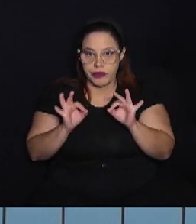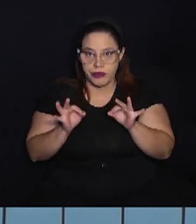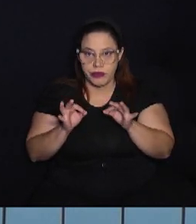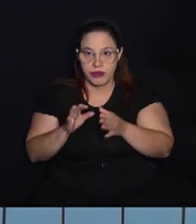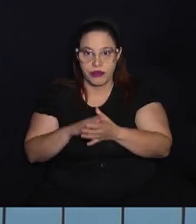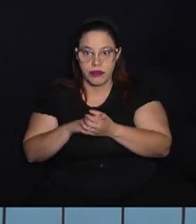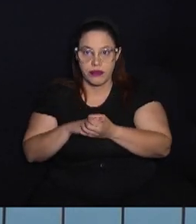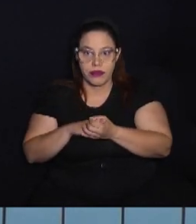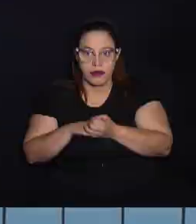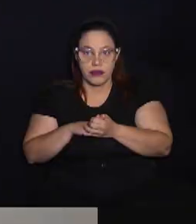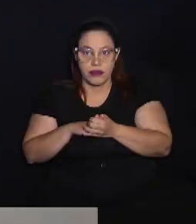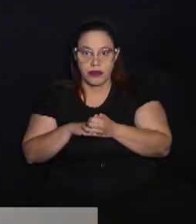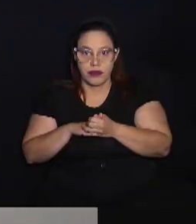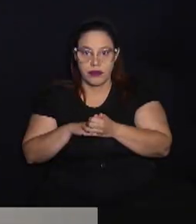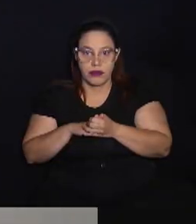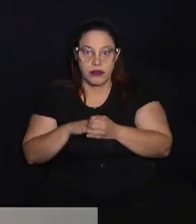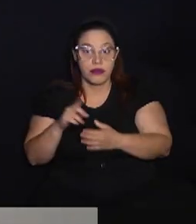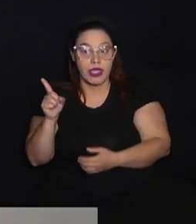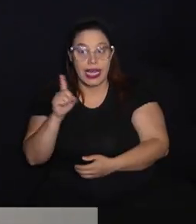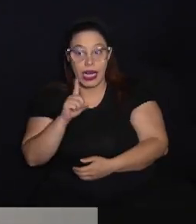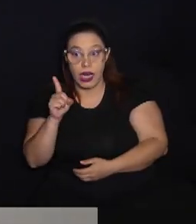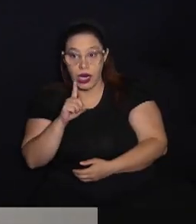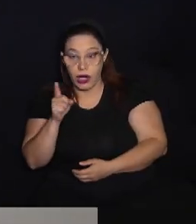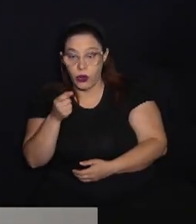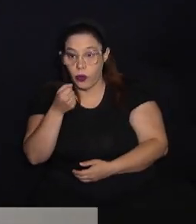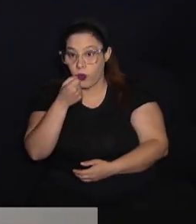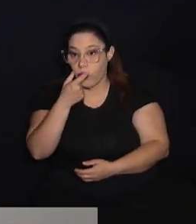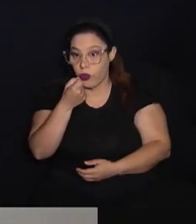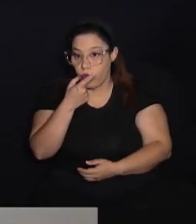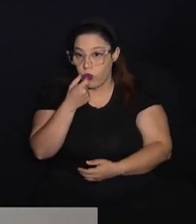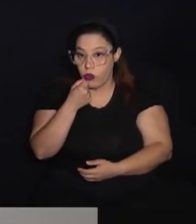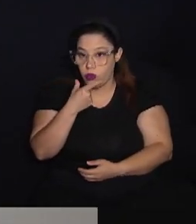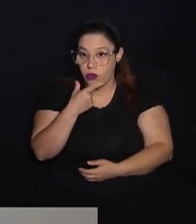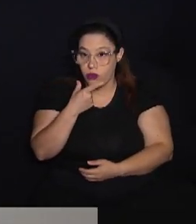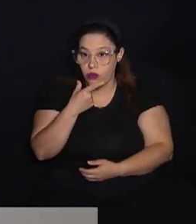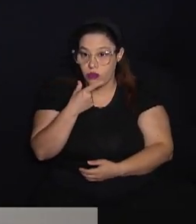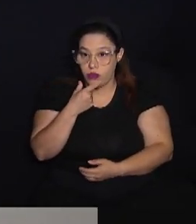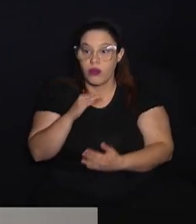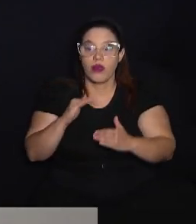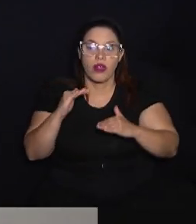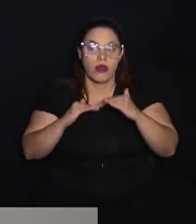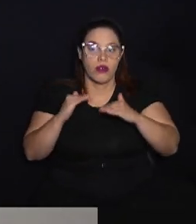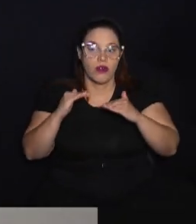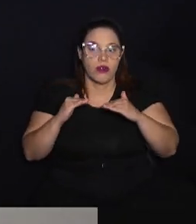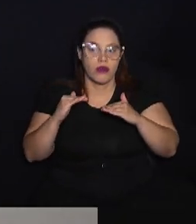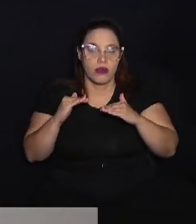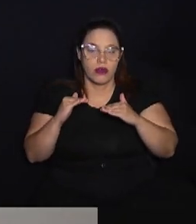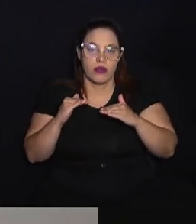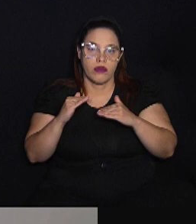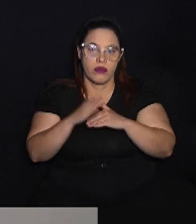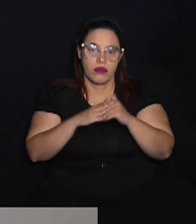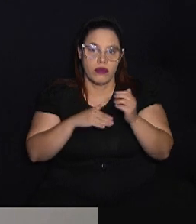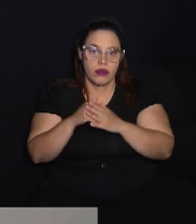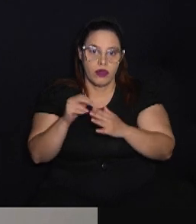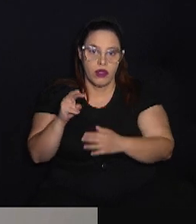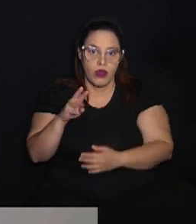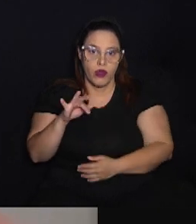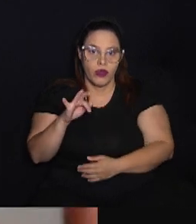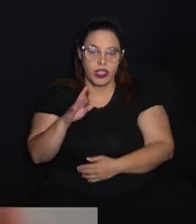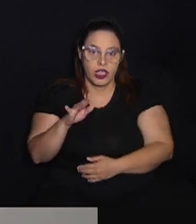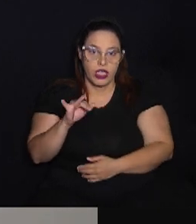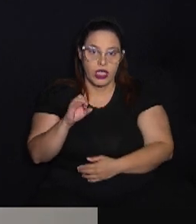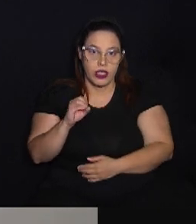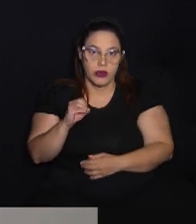né? Não, as medicações tópicas são padronizadas, o protocolo de tratamento do vitiligo é